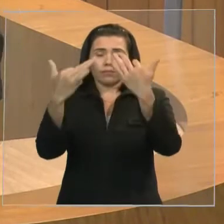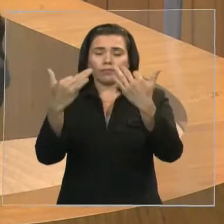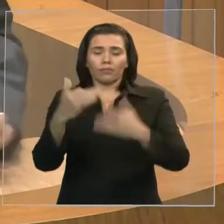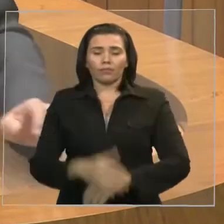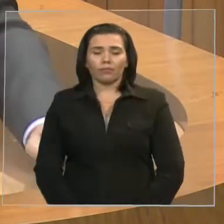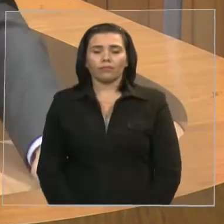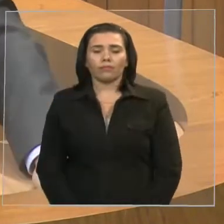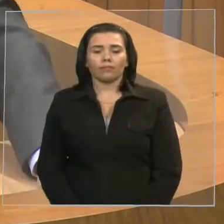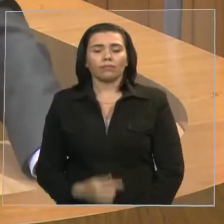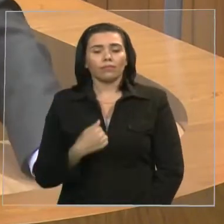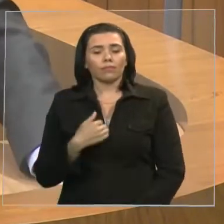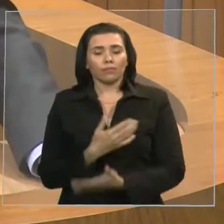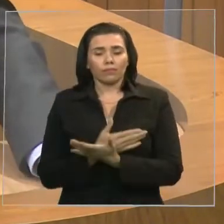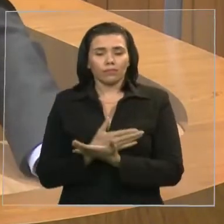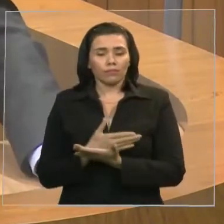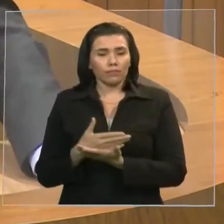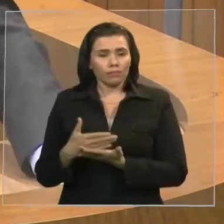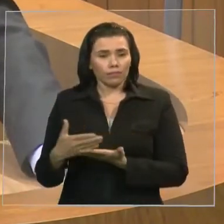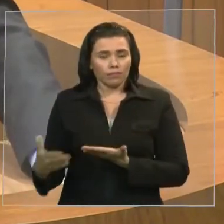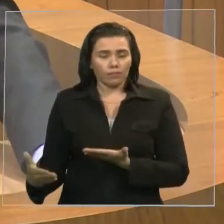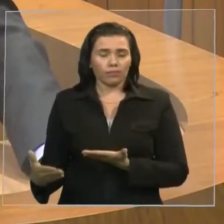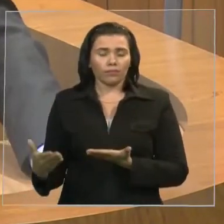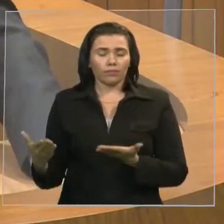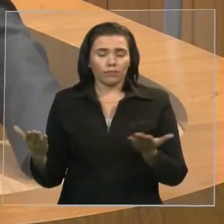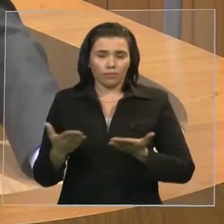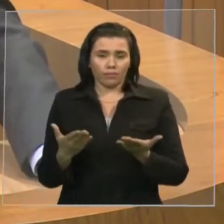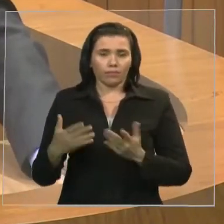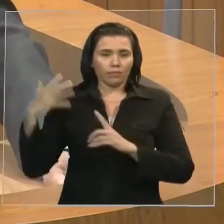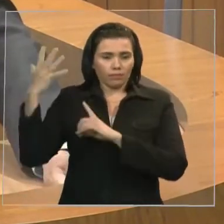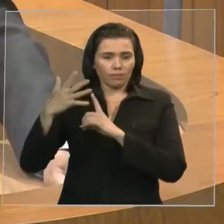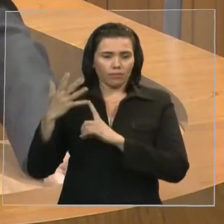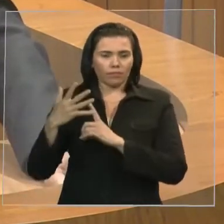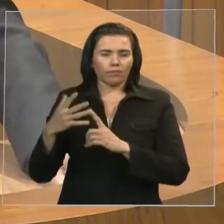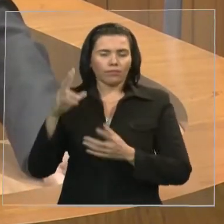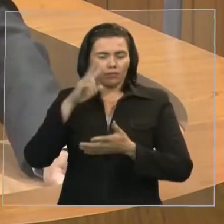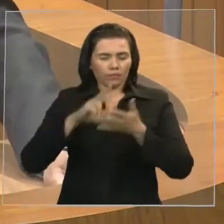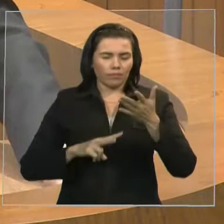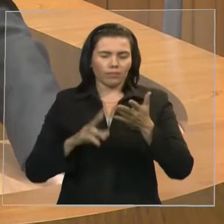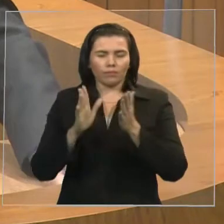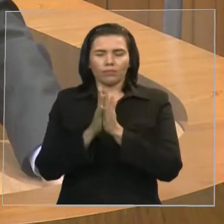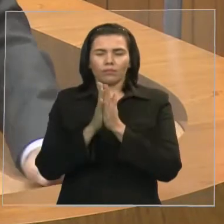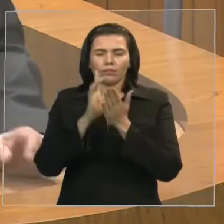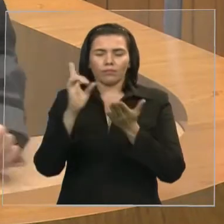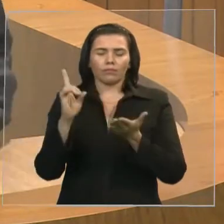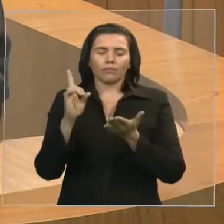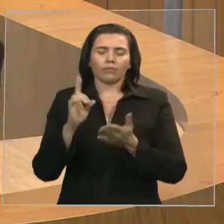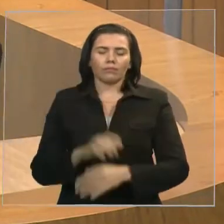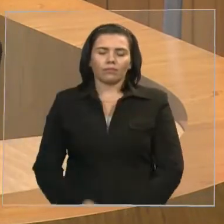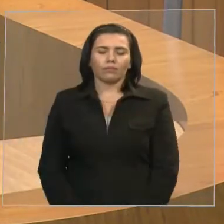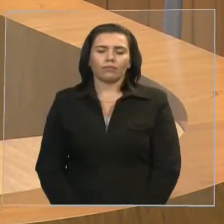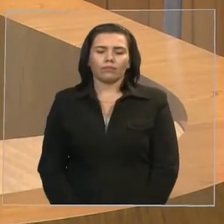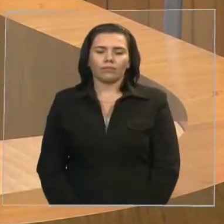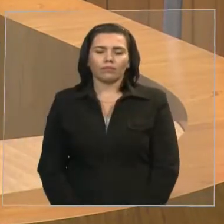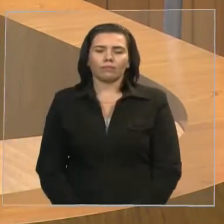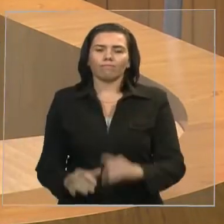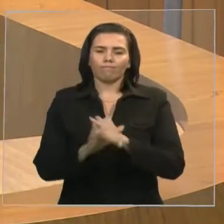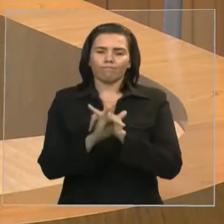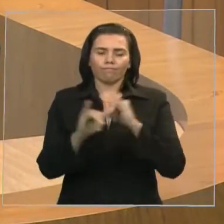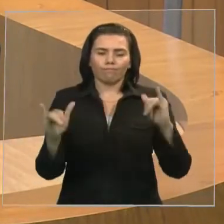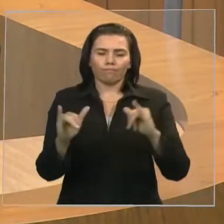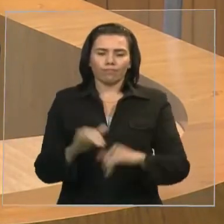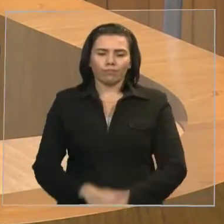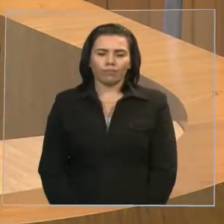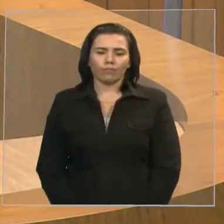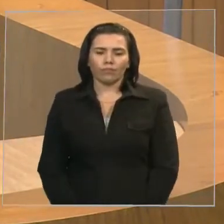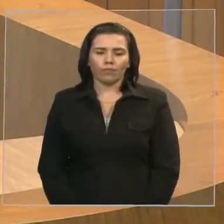iniciar aqui lendo uma mensagem bíblica. Assim diz a palavra de Deus: de tudo